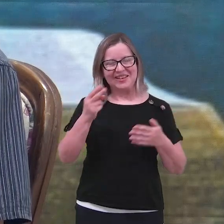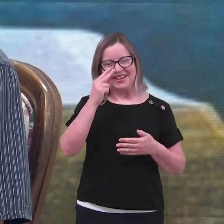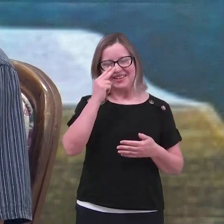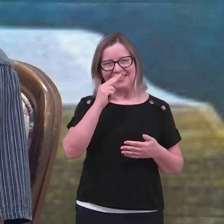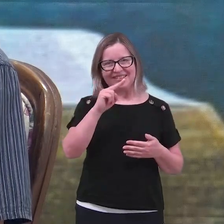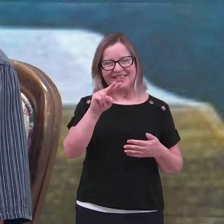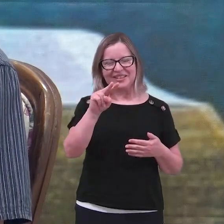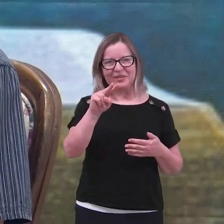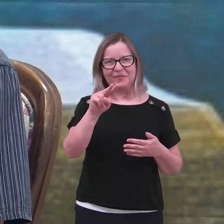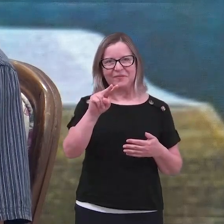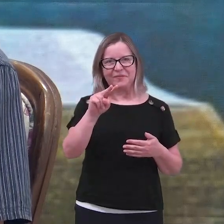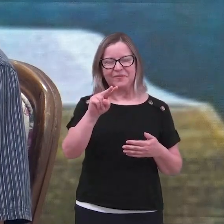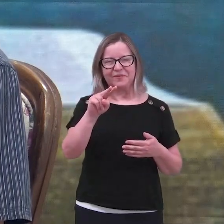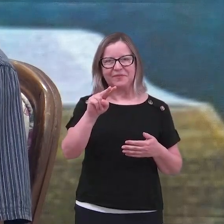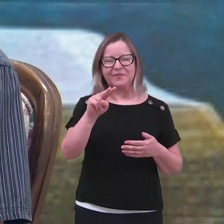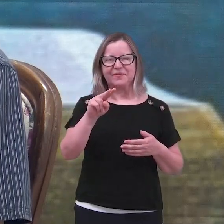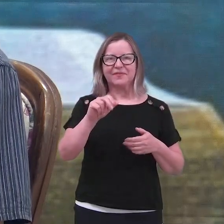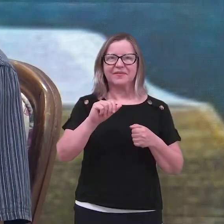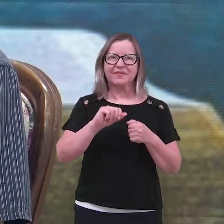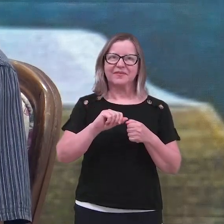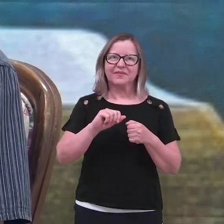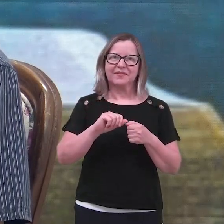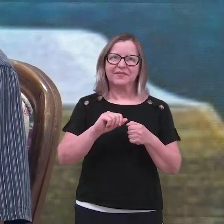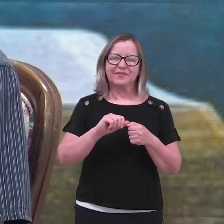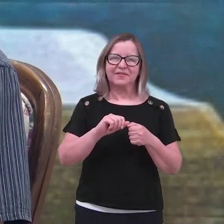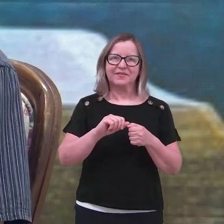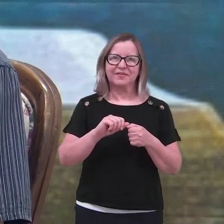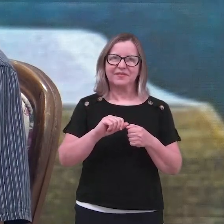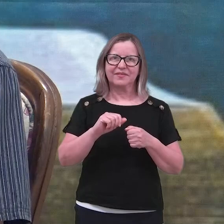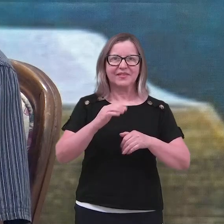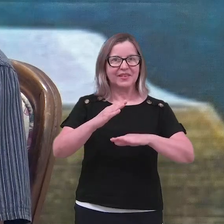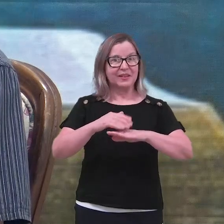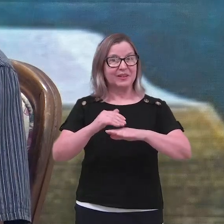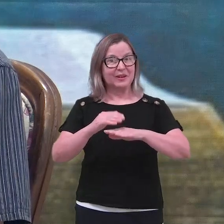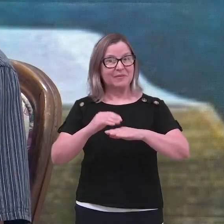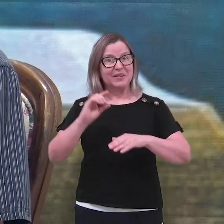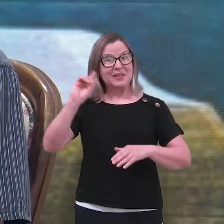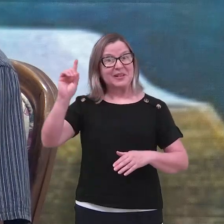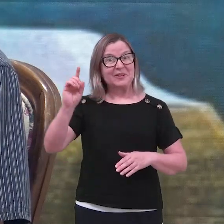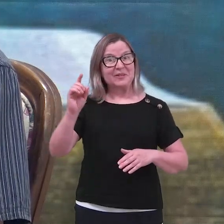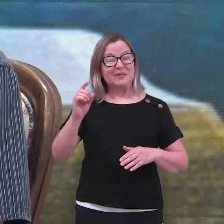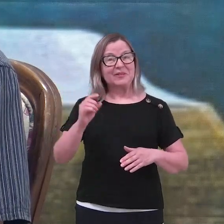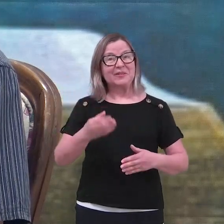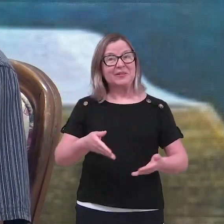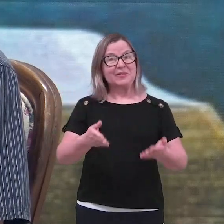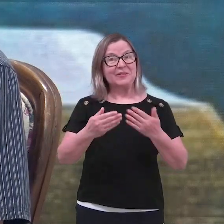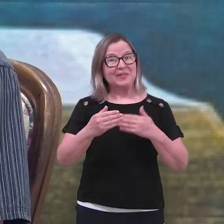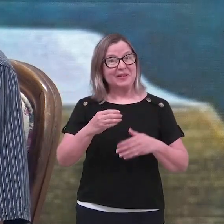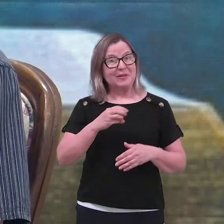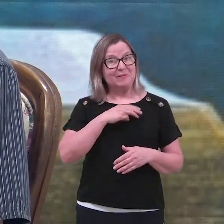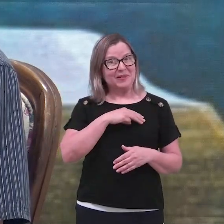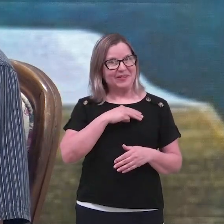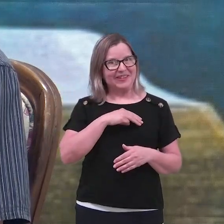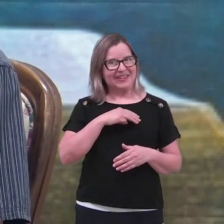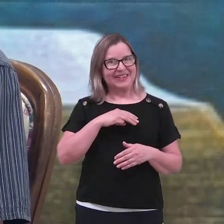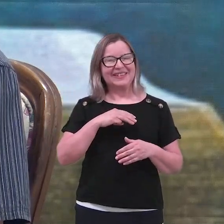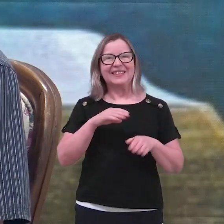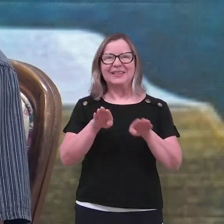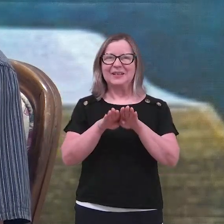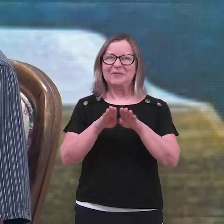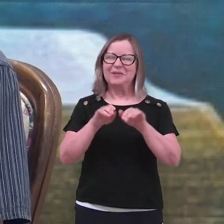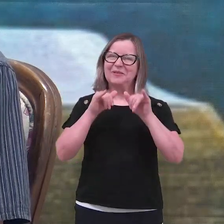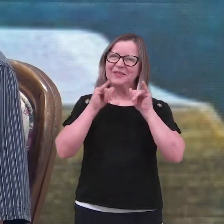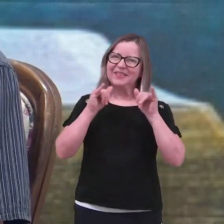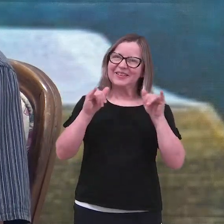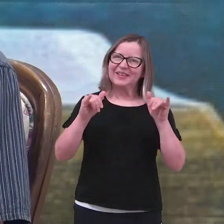vendo, faça aquele chamado que Deus nos deu como missionários a proclamar o reino de Deus.